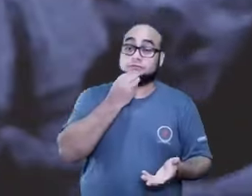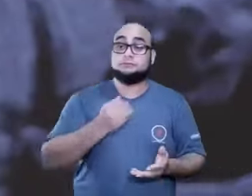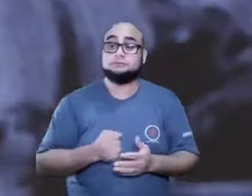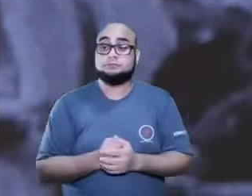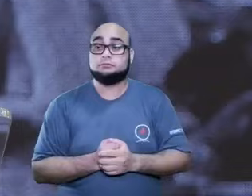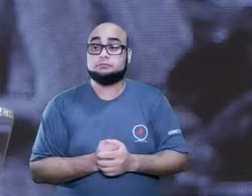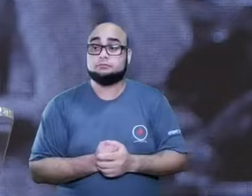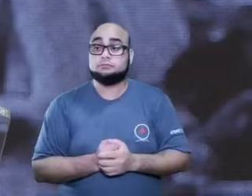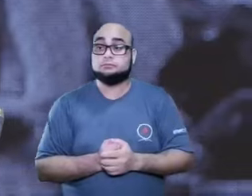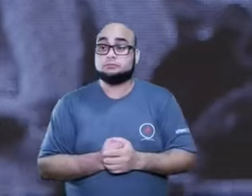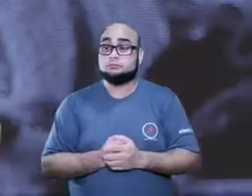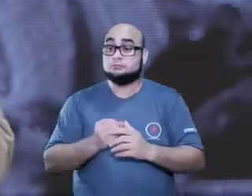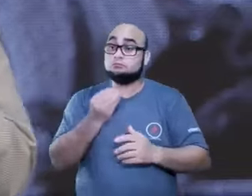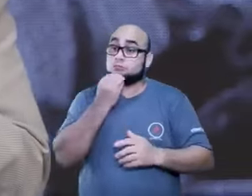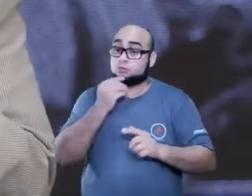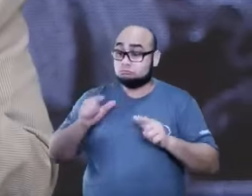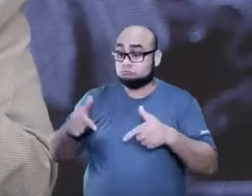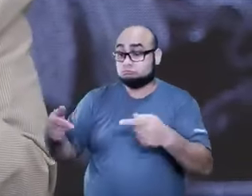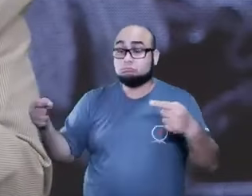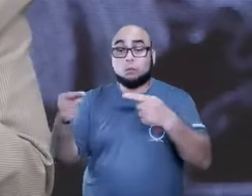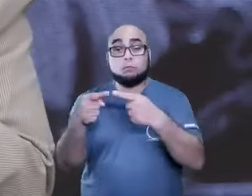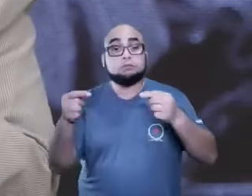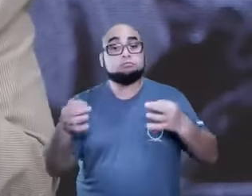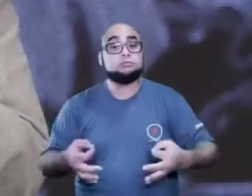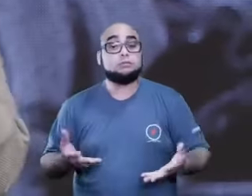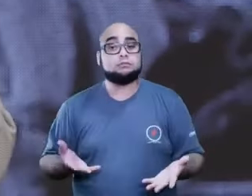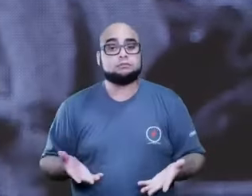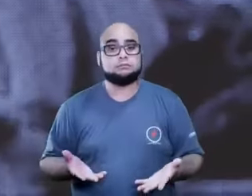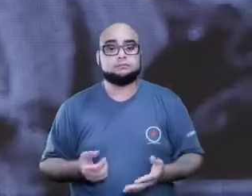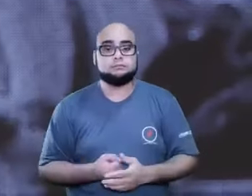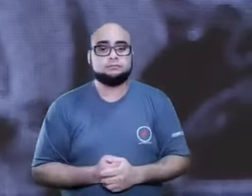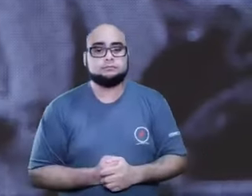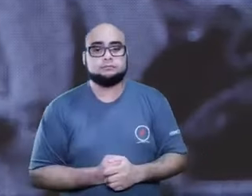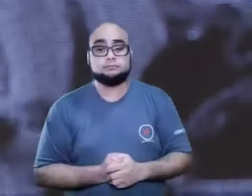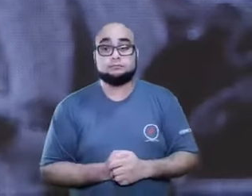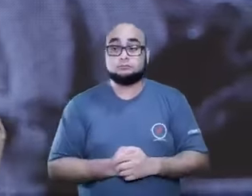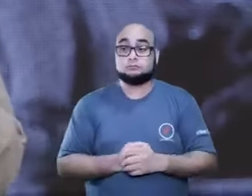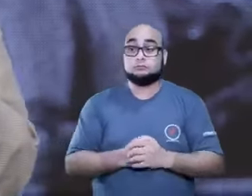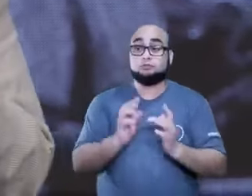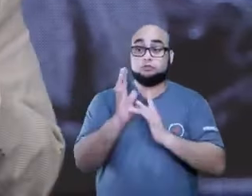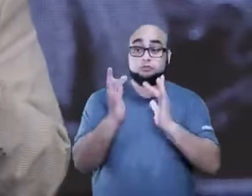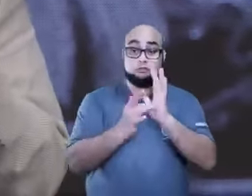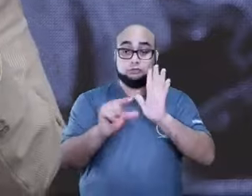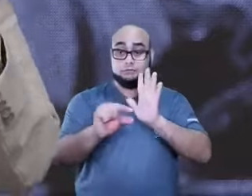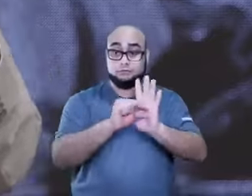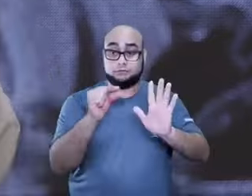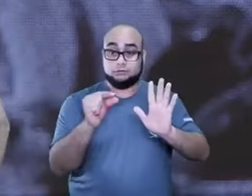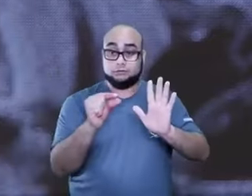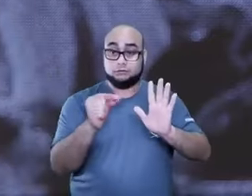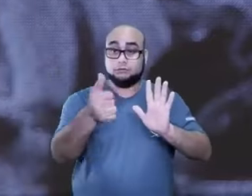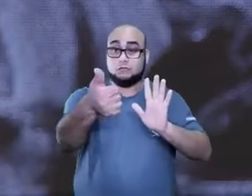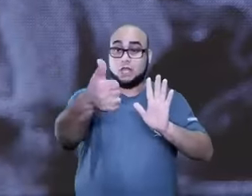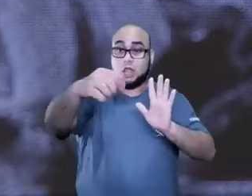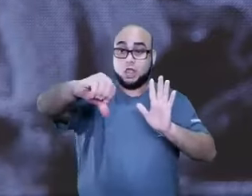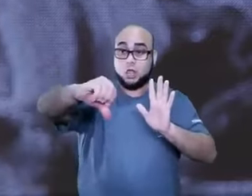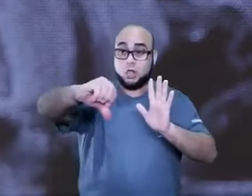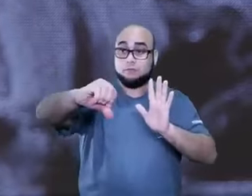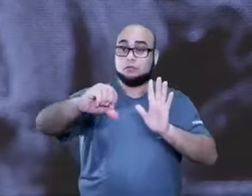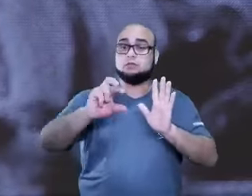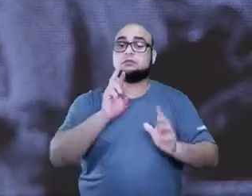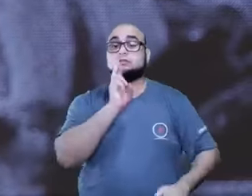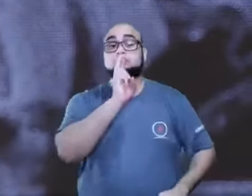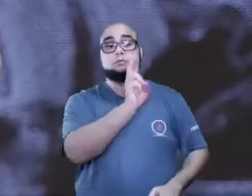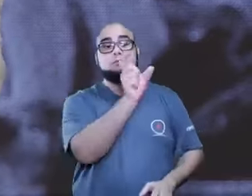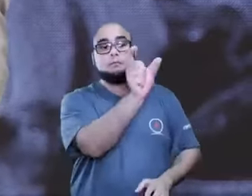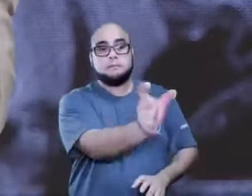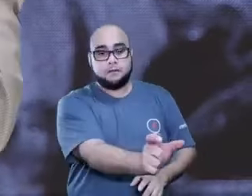e aquilo que fazemos. Pois bem, Jesus, no versículo 19, responde a pergunta. E vai lhe